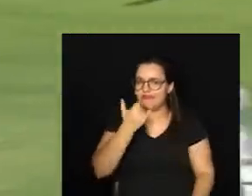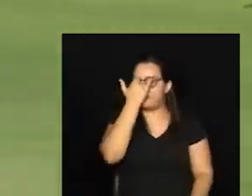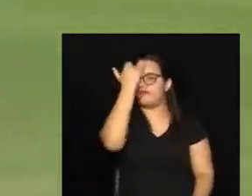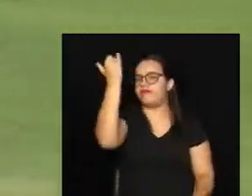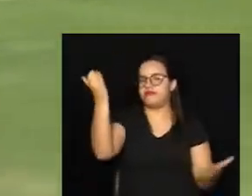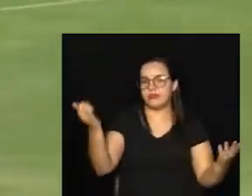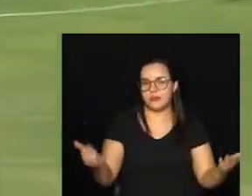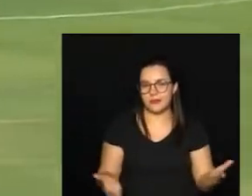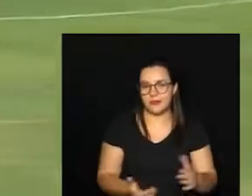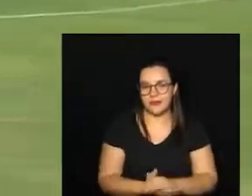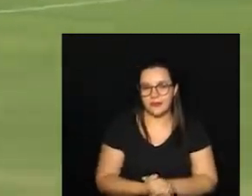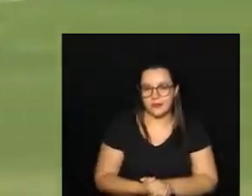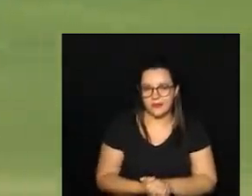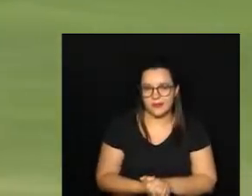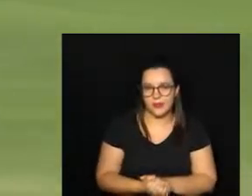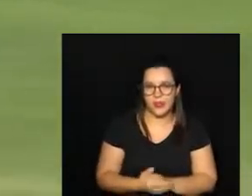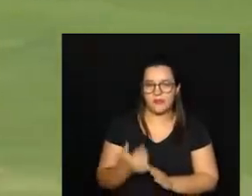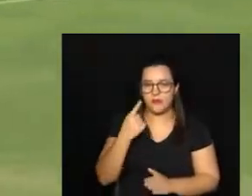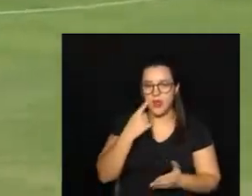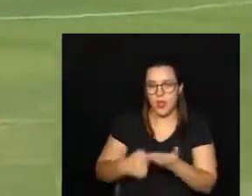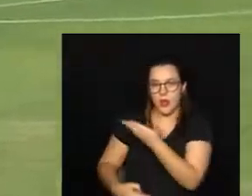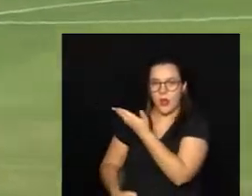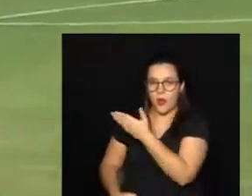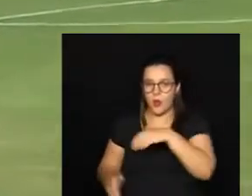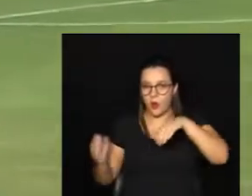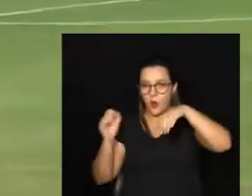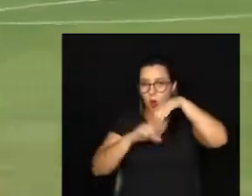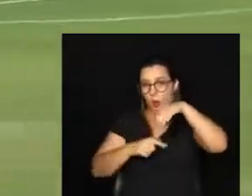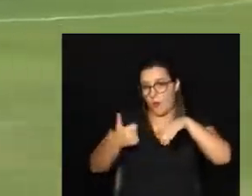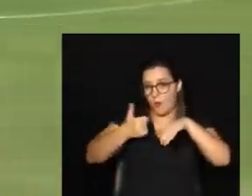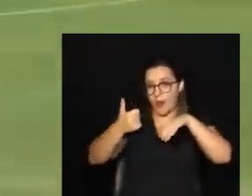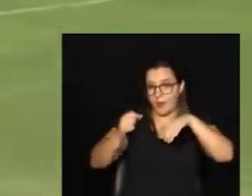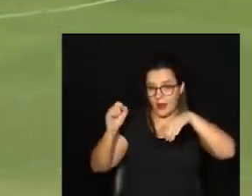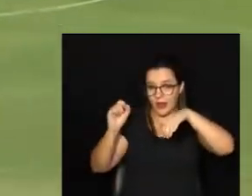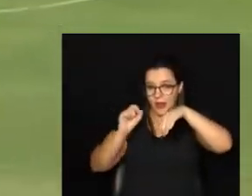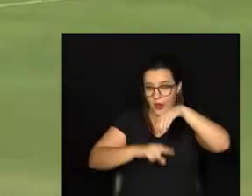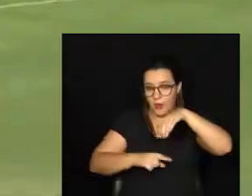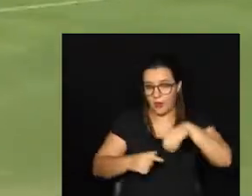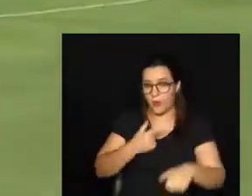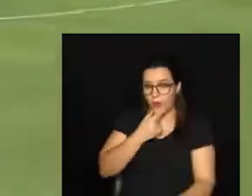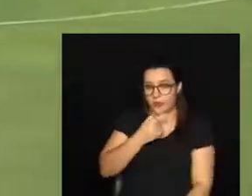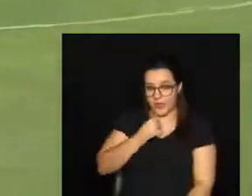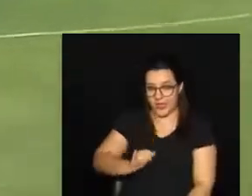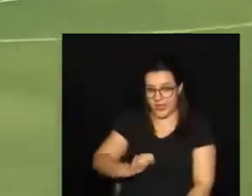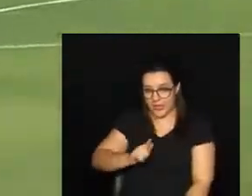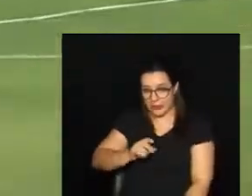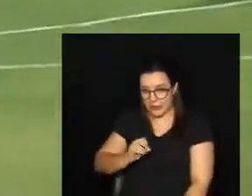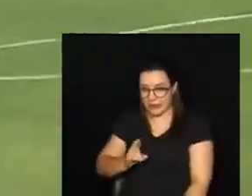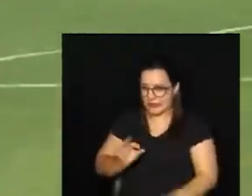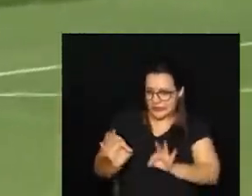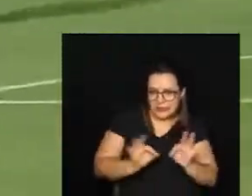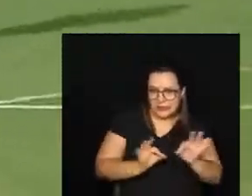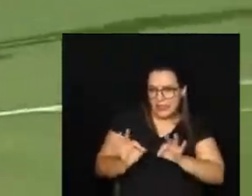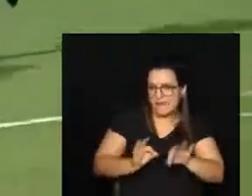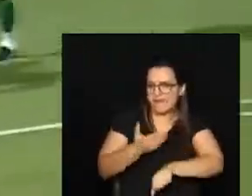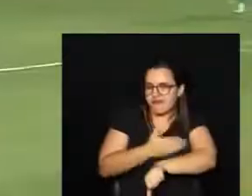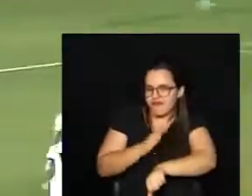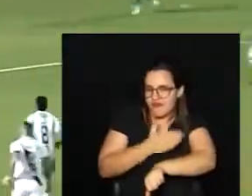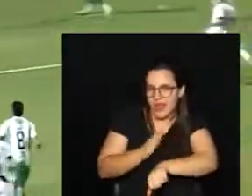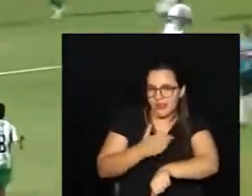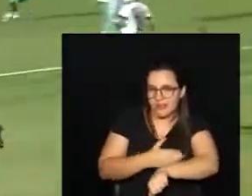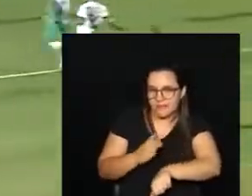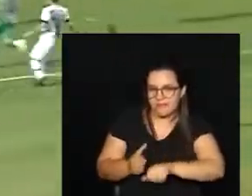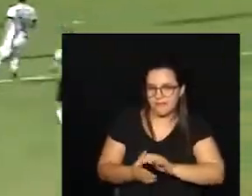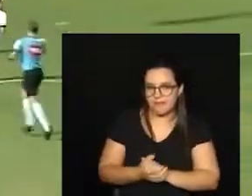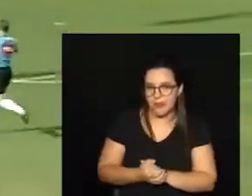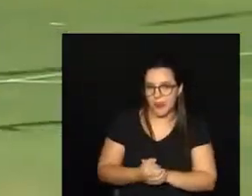Moisés Lucarelli, vamos acompanhar os gols aí. Esse é o primeiro do Igor, lateral direito, jogada ensaiada e abriu o marcador. Então,